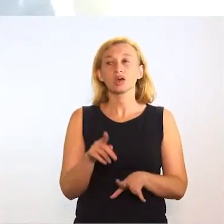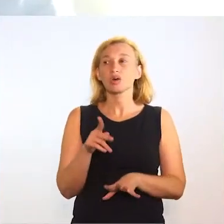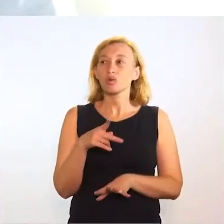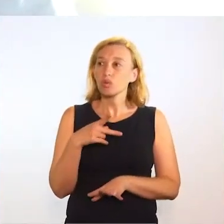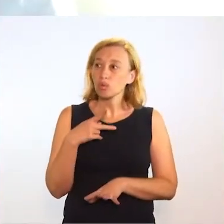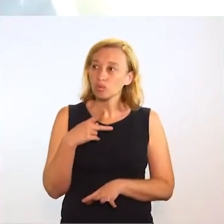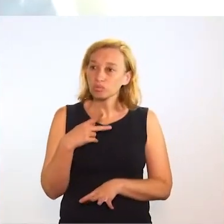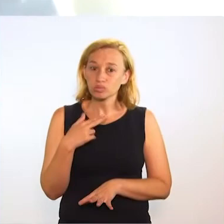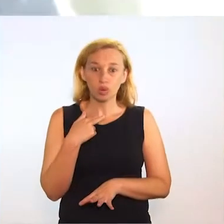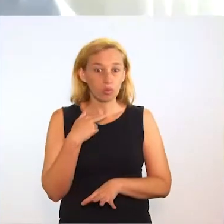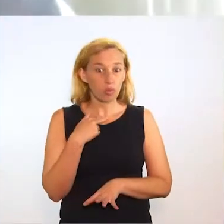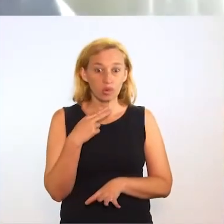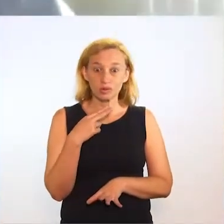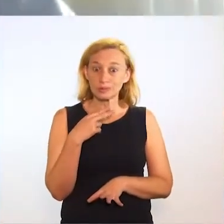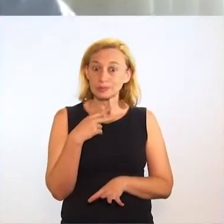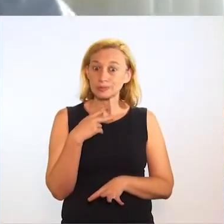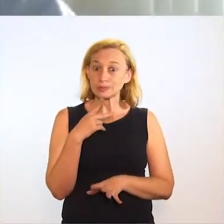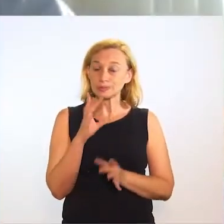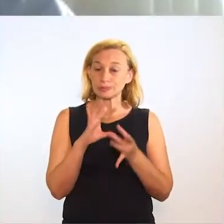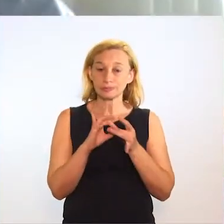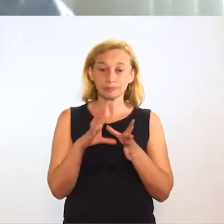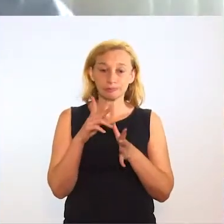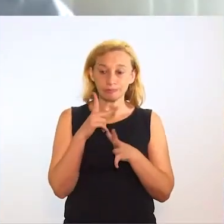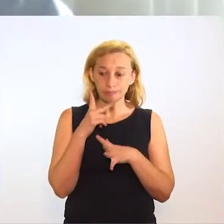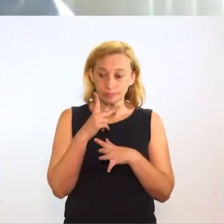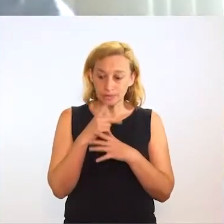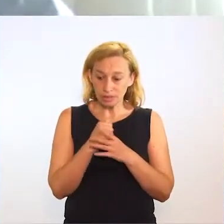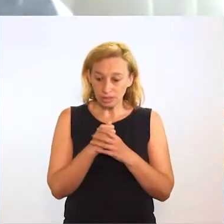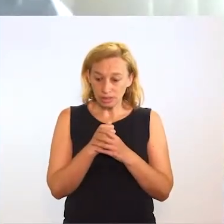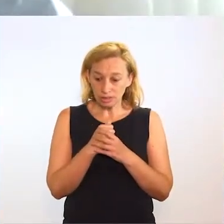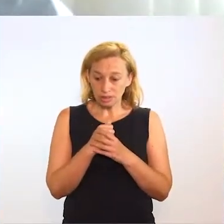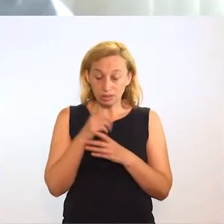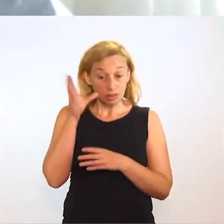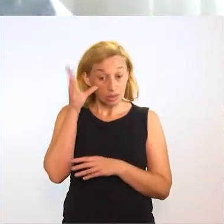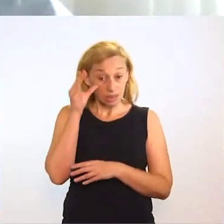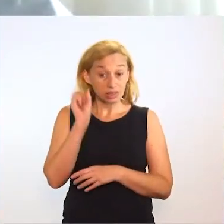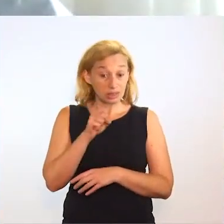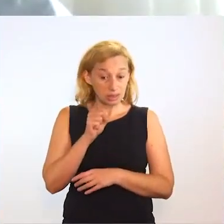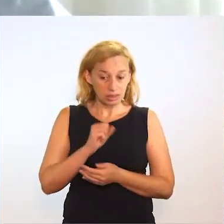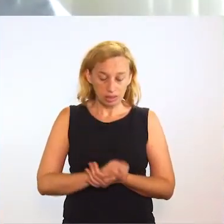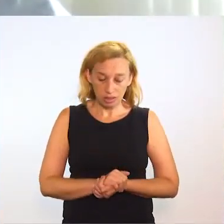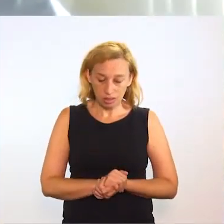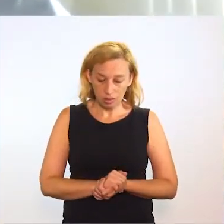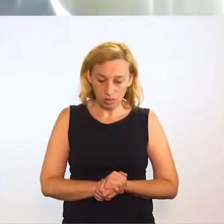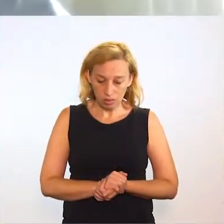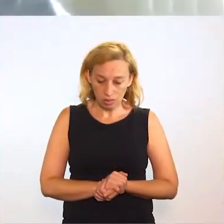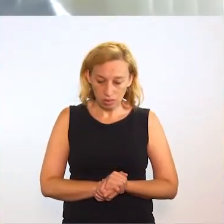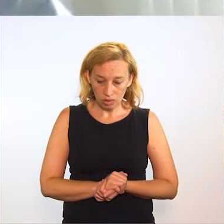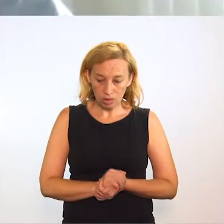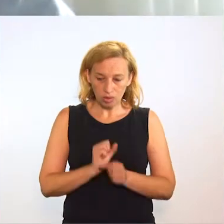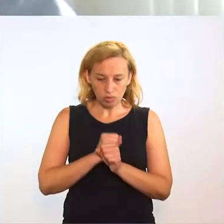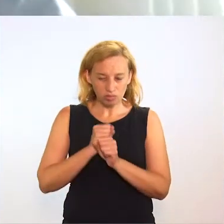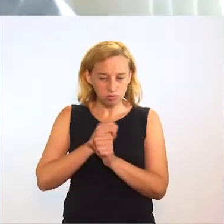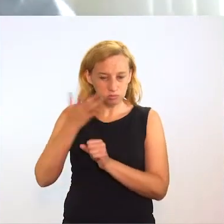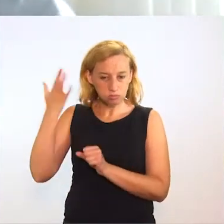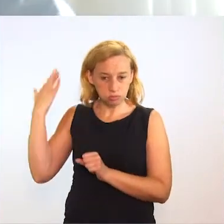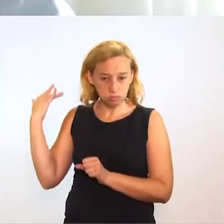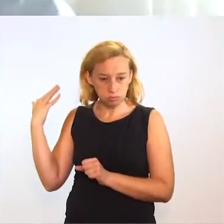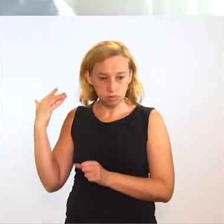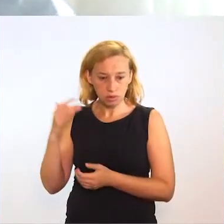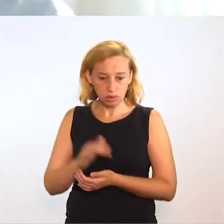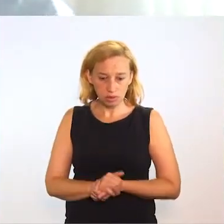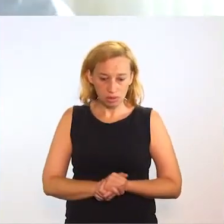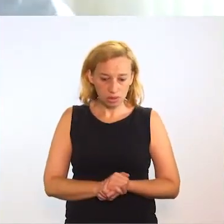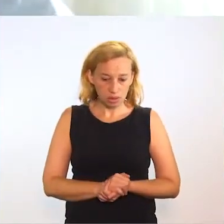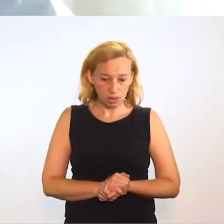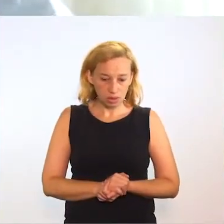link. Mas uma coisa que eu não posso deixar de falar, e eu acho interessante, que alguns